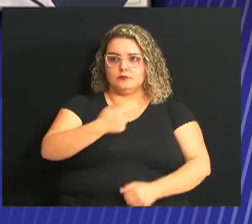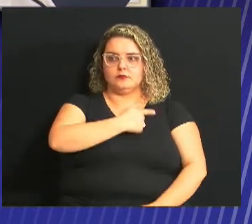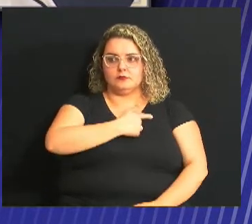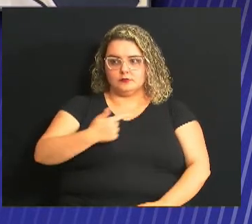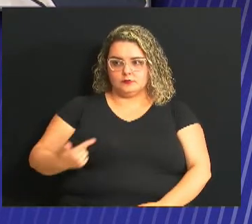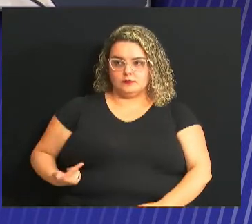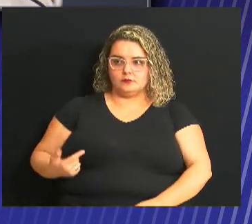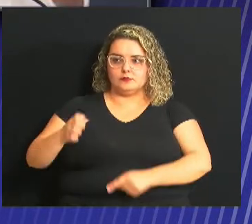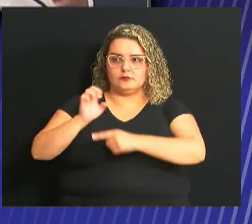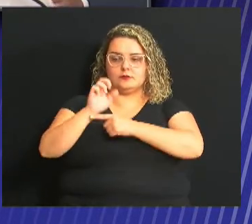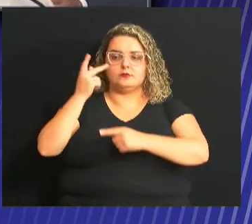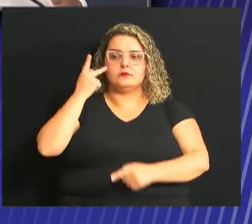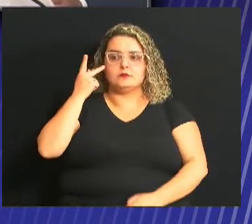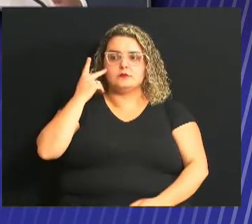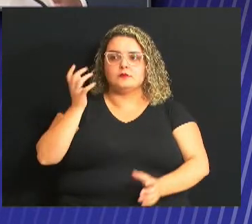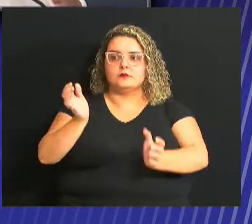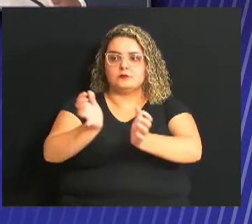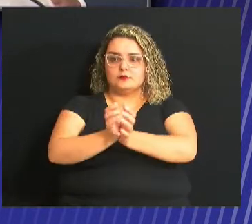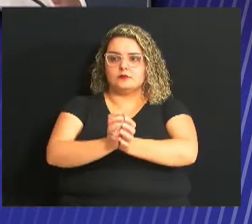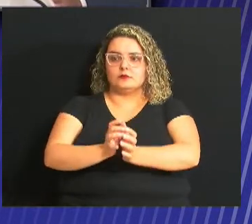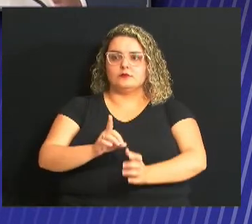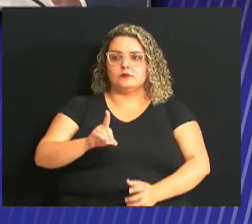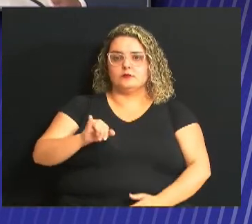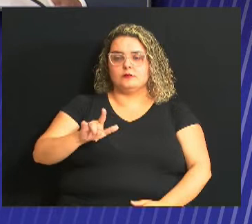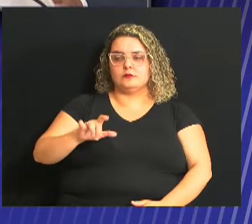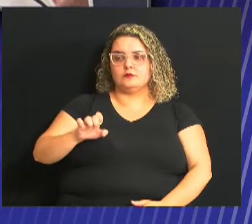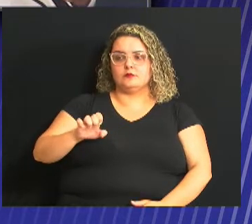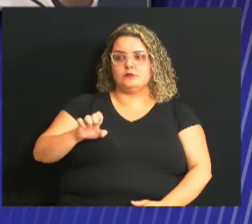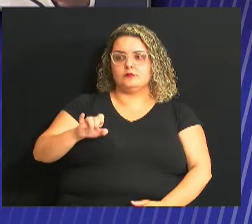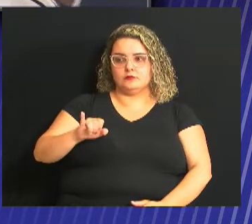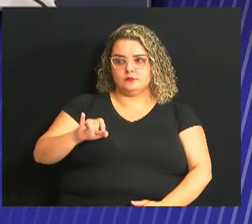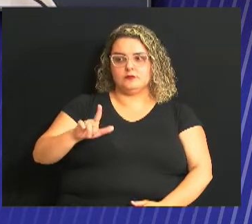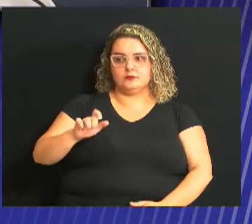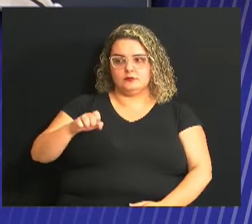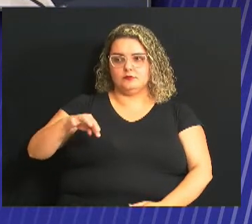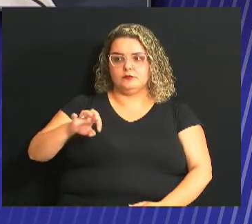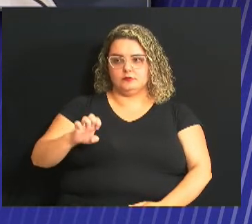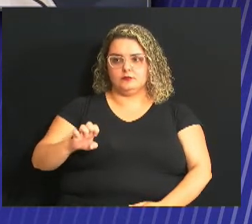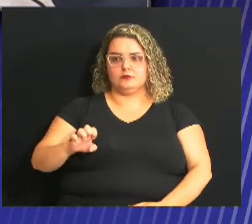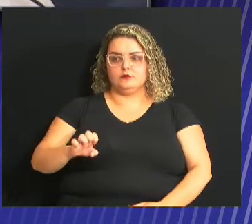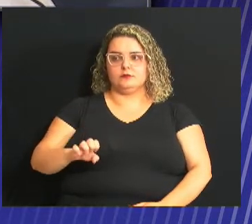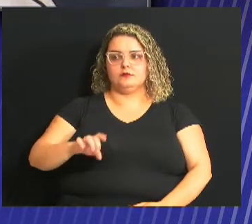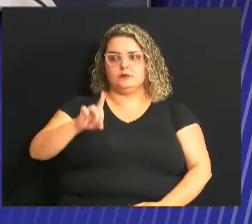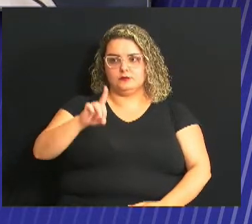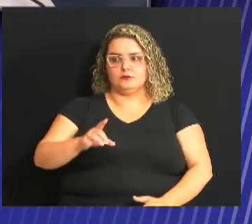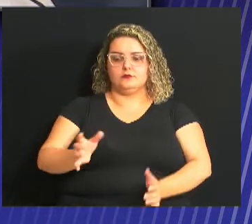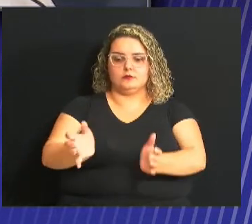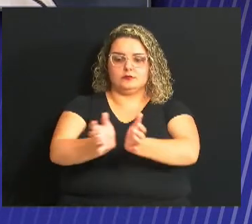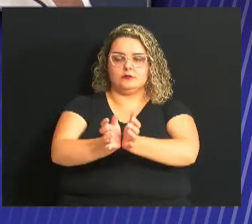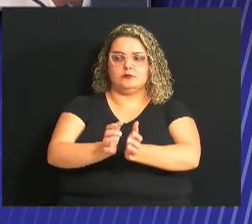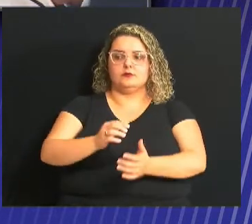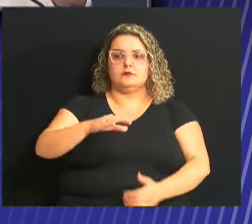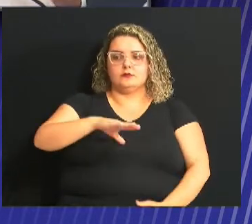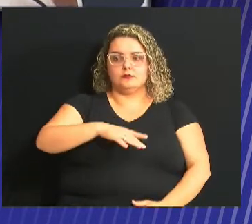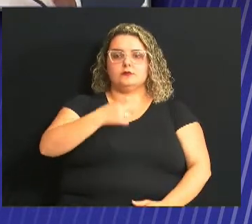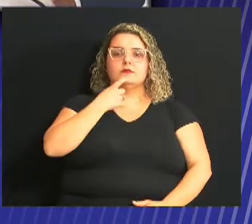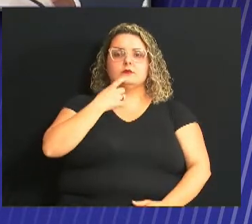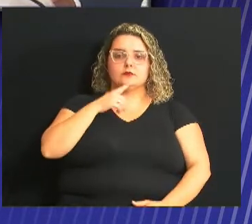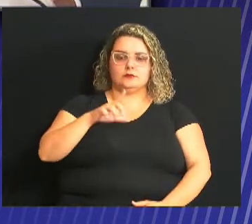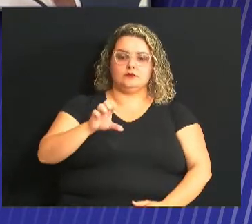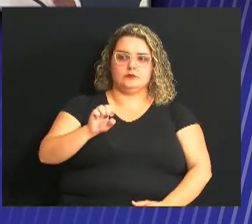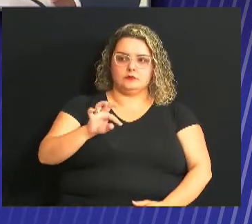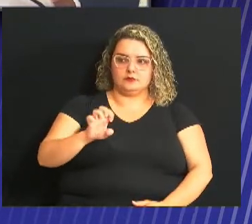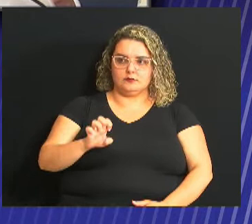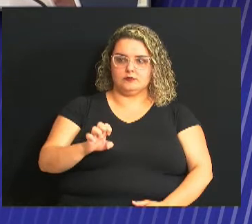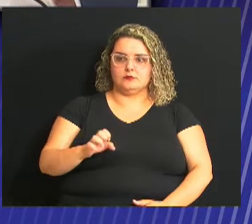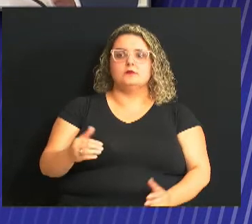Paulo para compor a equipe como dirigente regional do ensino da Diretoria de Ensino Campinas Leste, onde se encontra